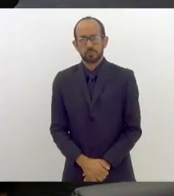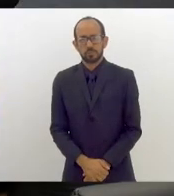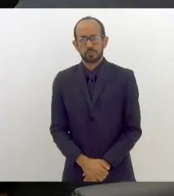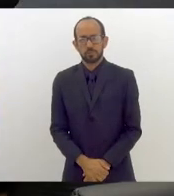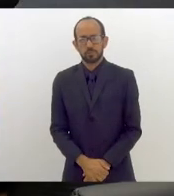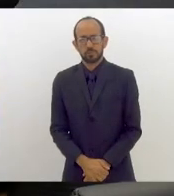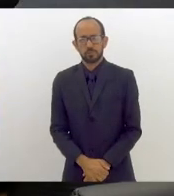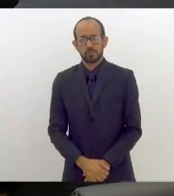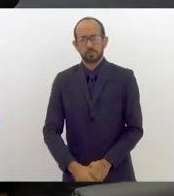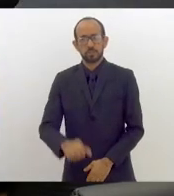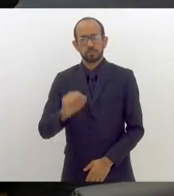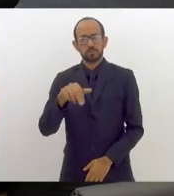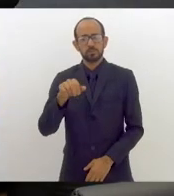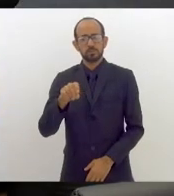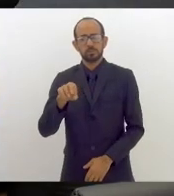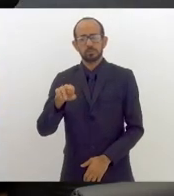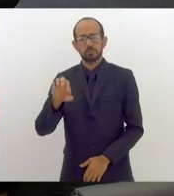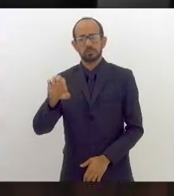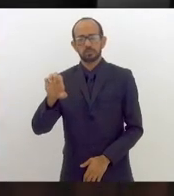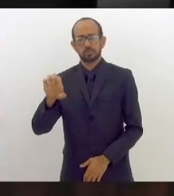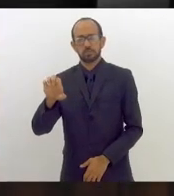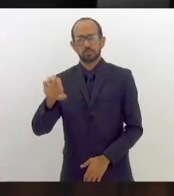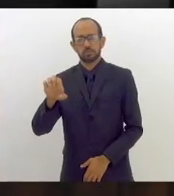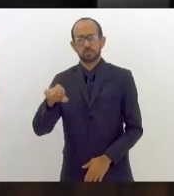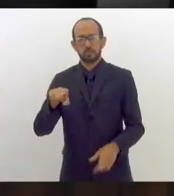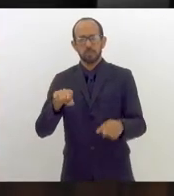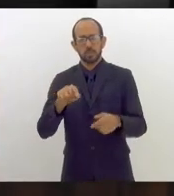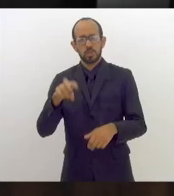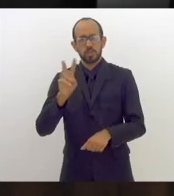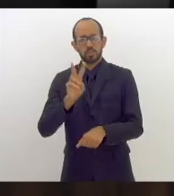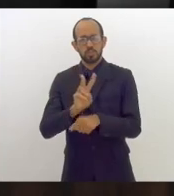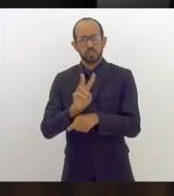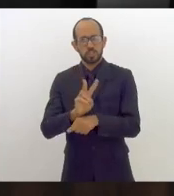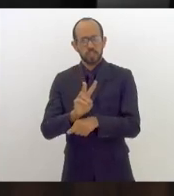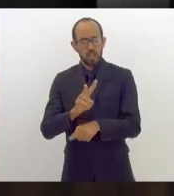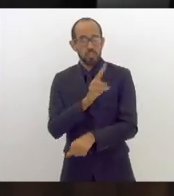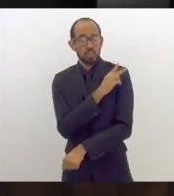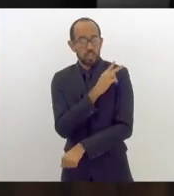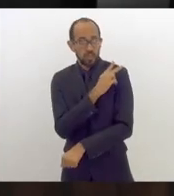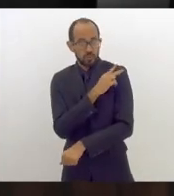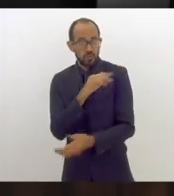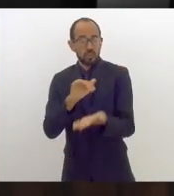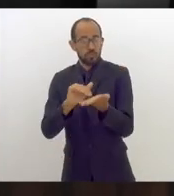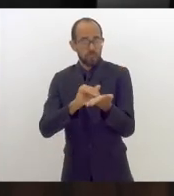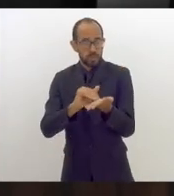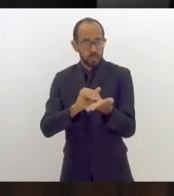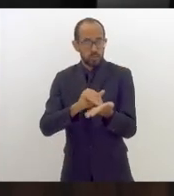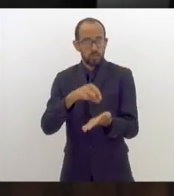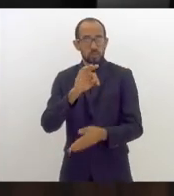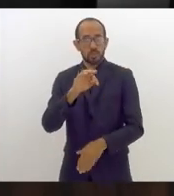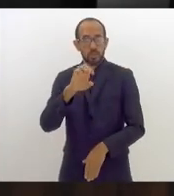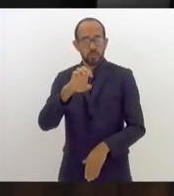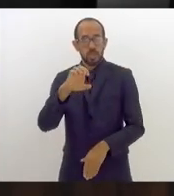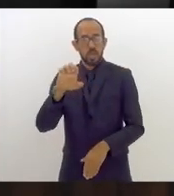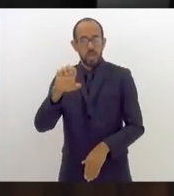laélio Andrade chefe de gabinete do Tribunal de Contas do Estado do Rio de Janeiro